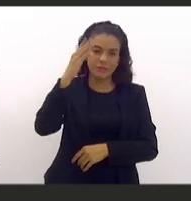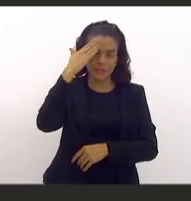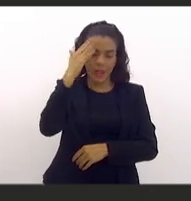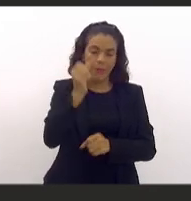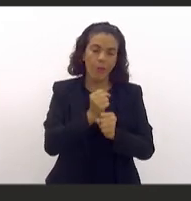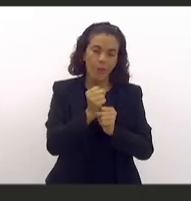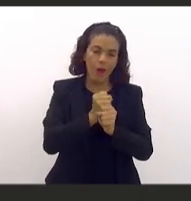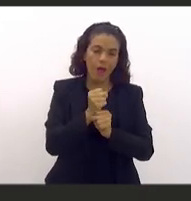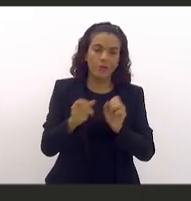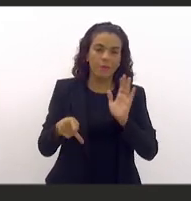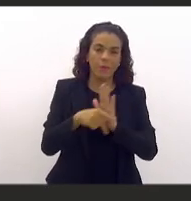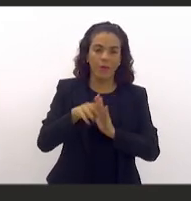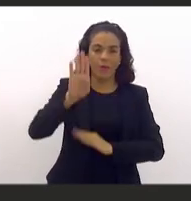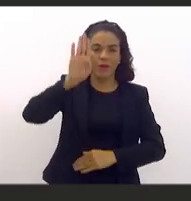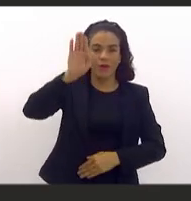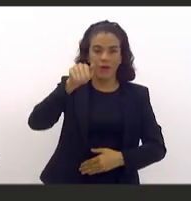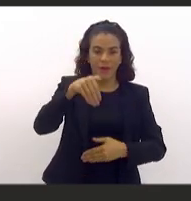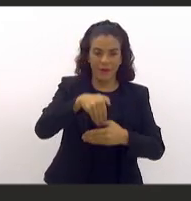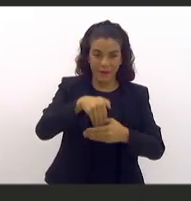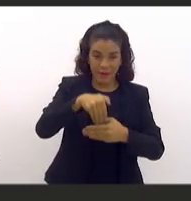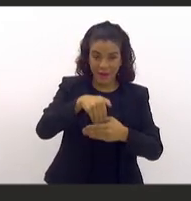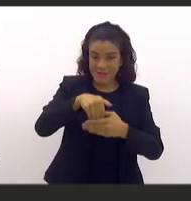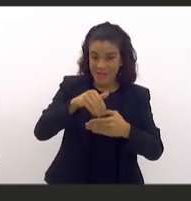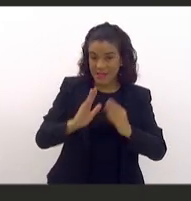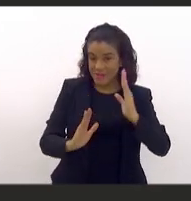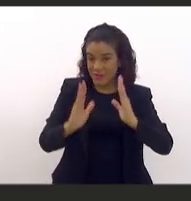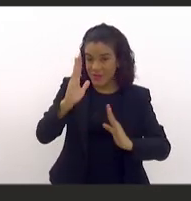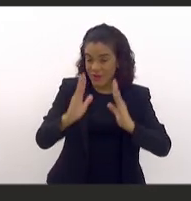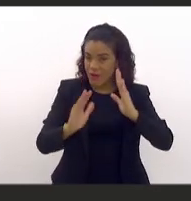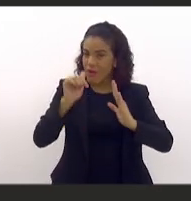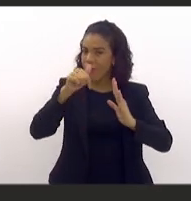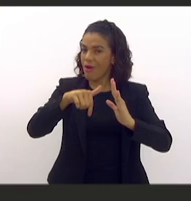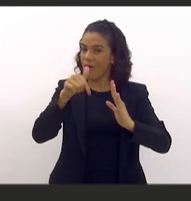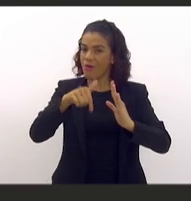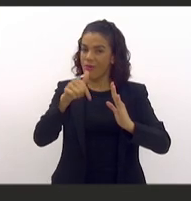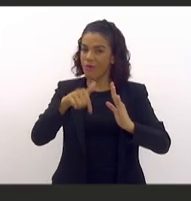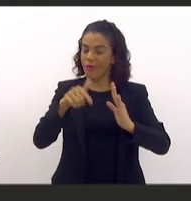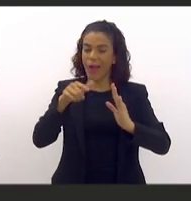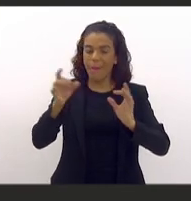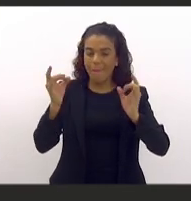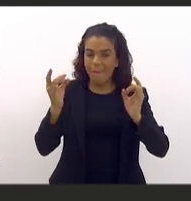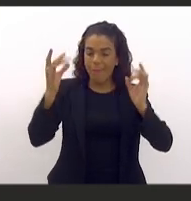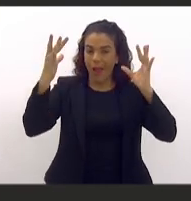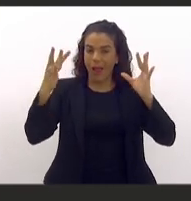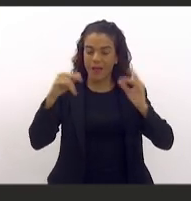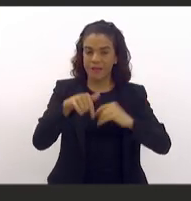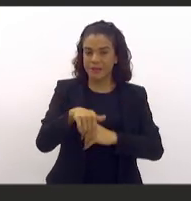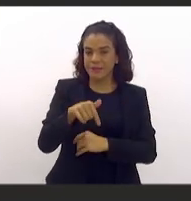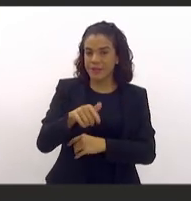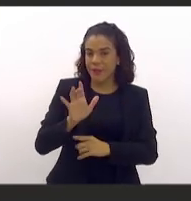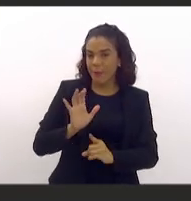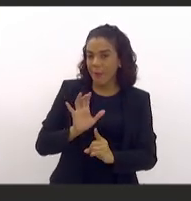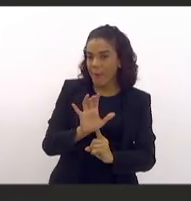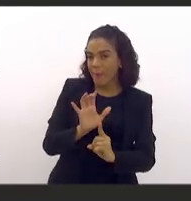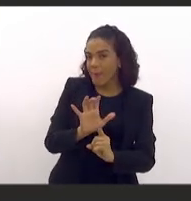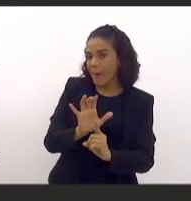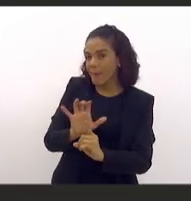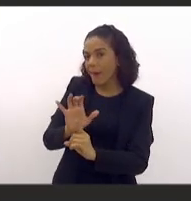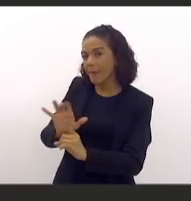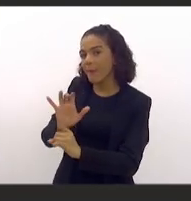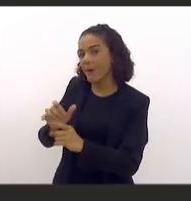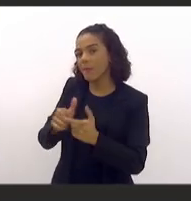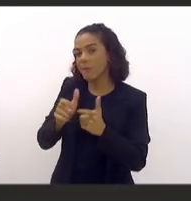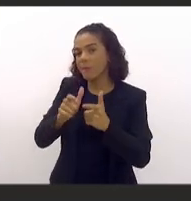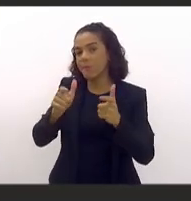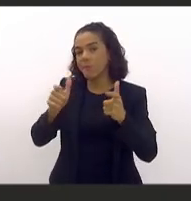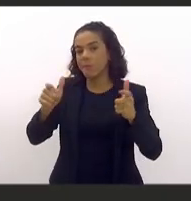um ano eleitoral, e as eleições costumam ser um gatilho que faz, sim, influencia para que haja um